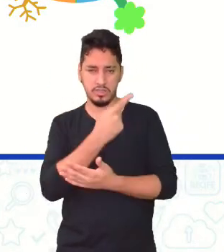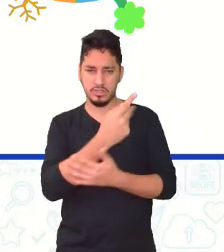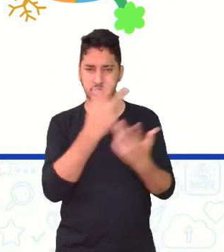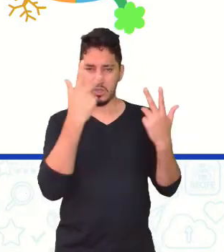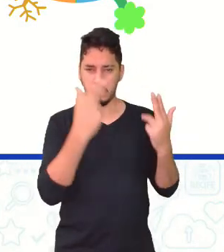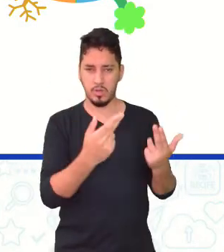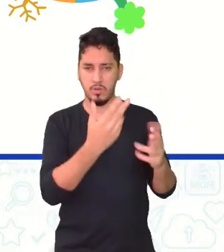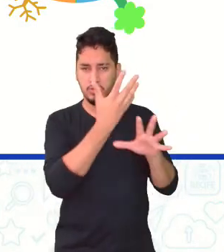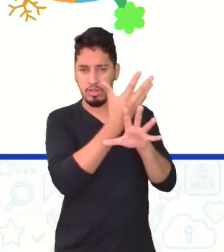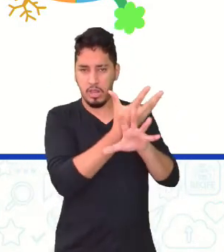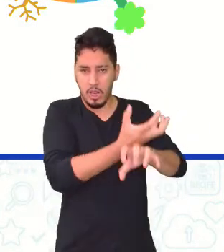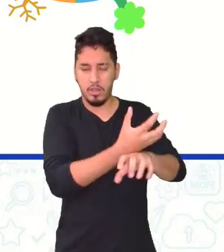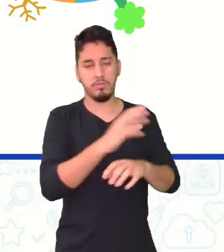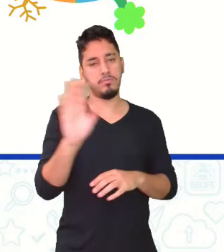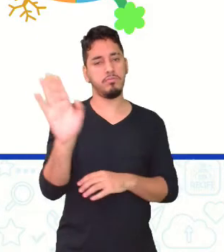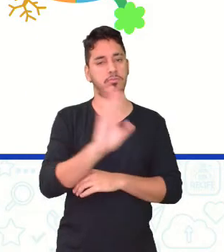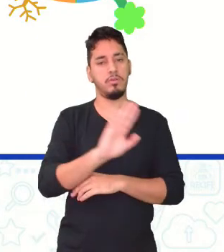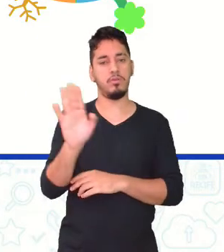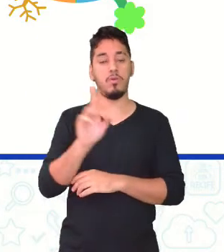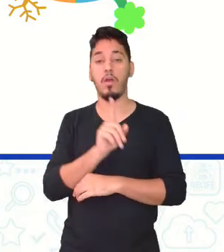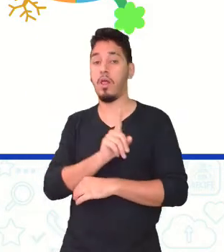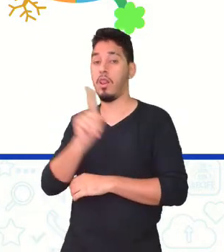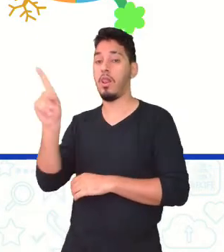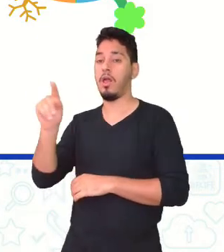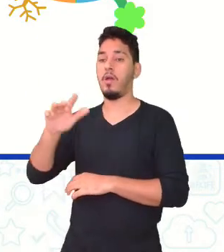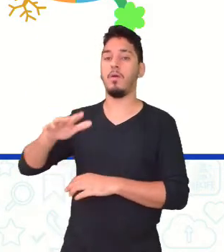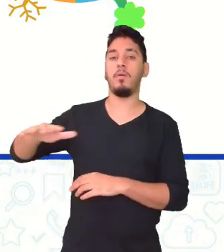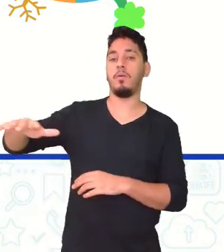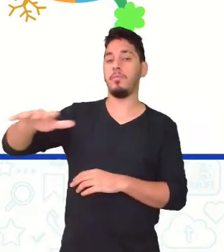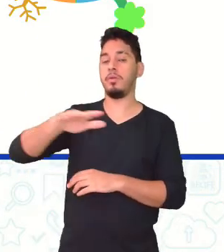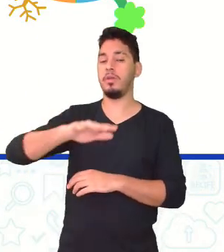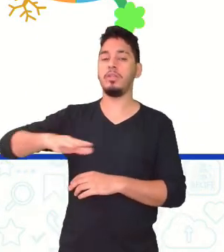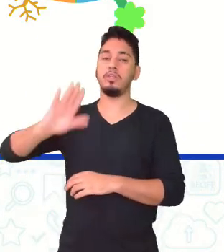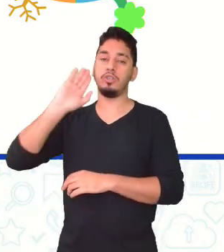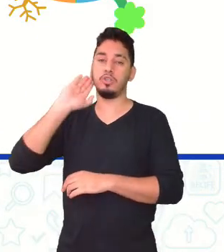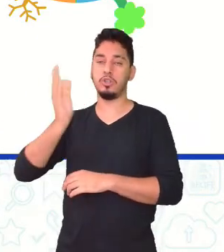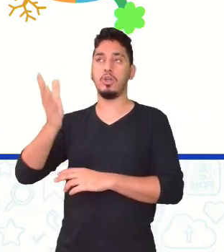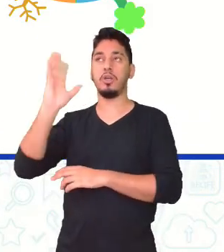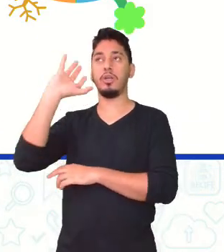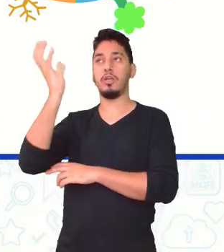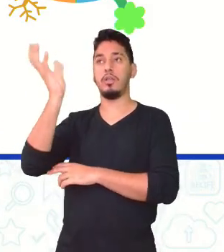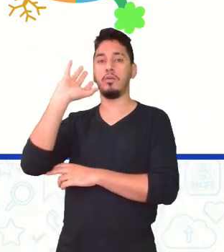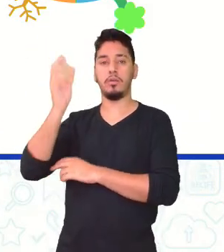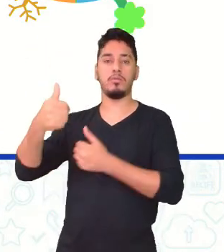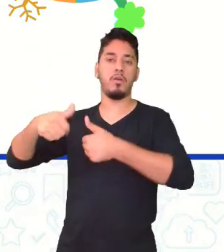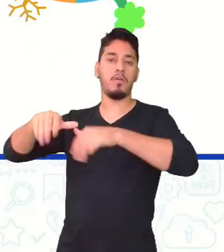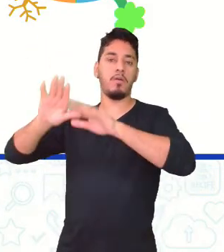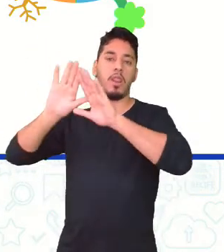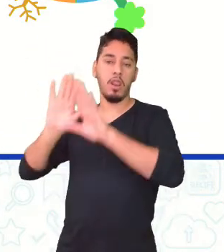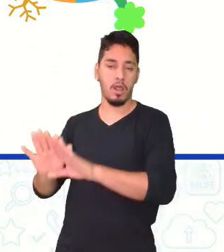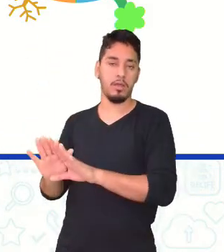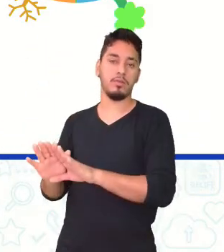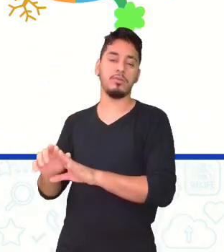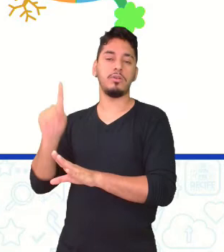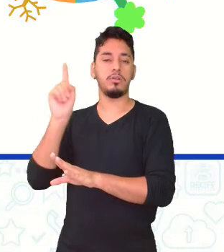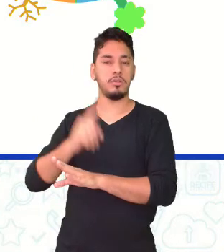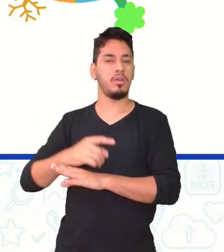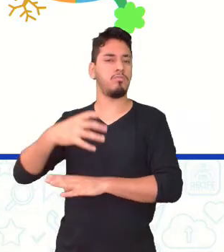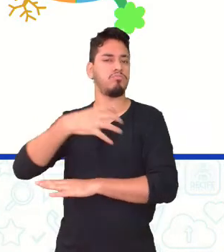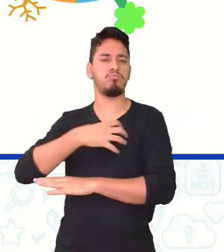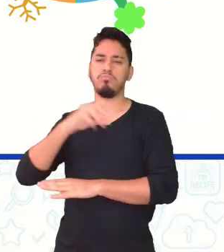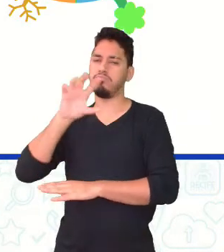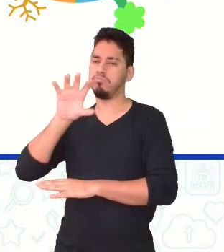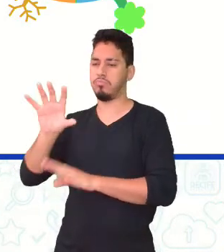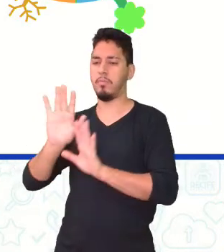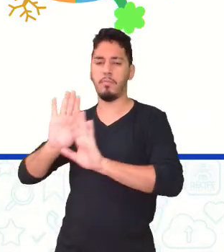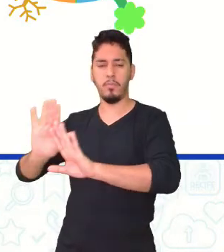seca, Não, ali é um ambiente já climaticamente estabelecido, que é daquele jeito mesmo,